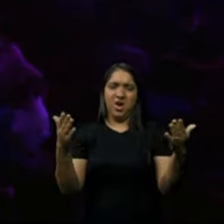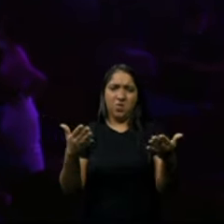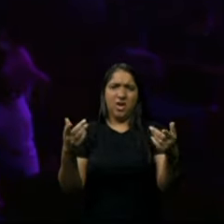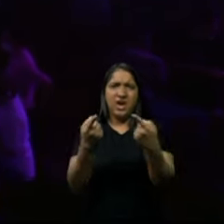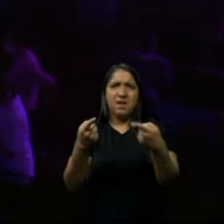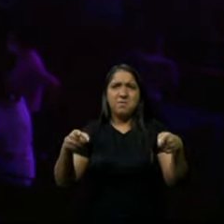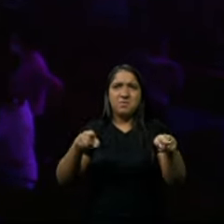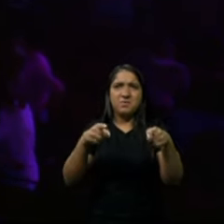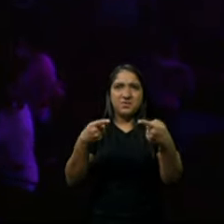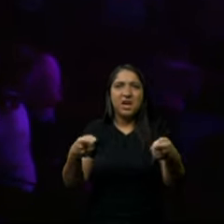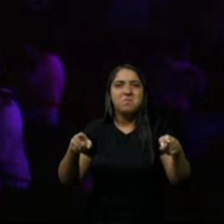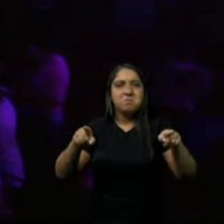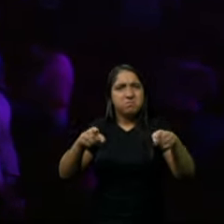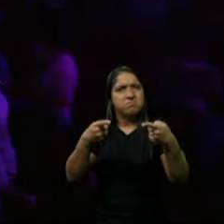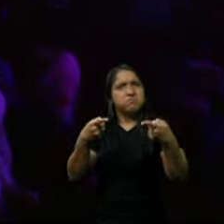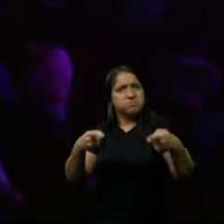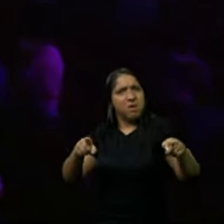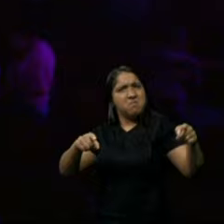e